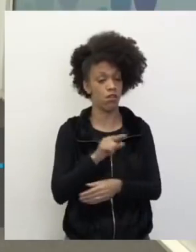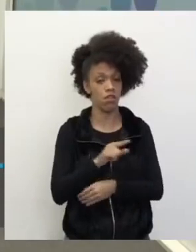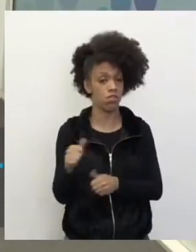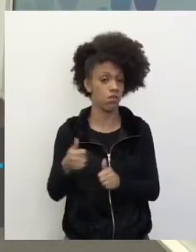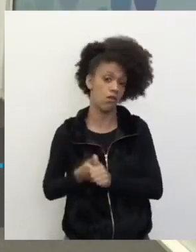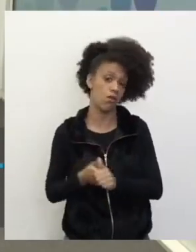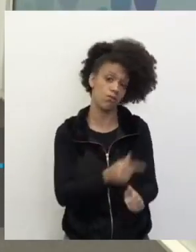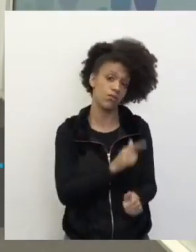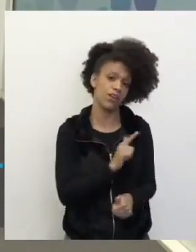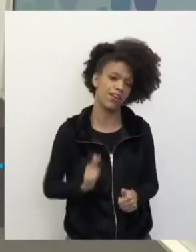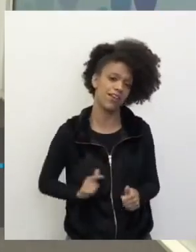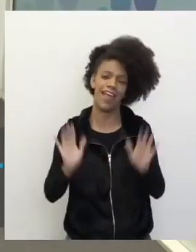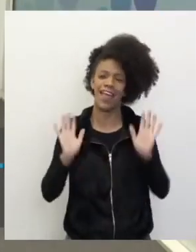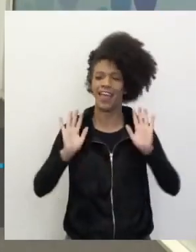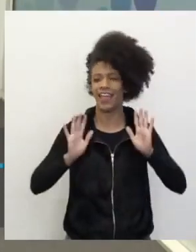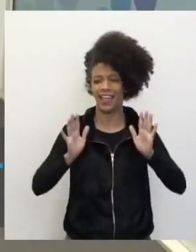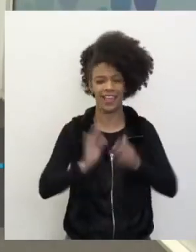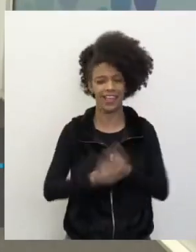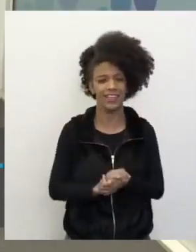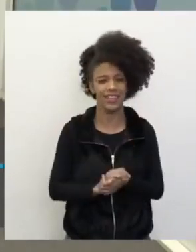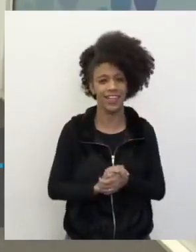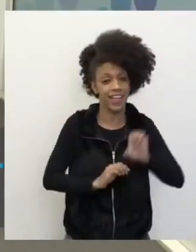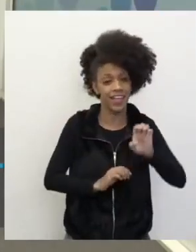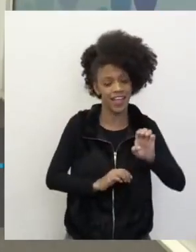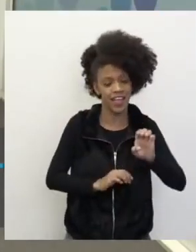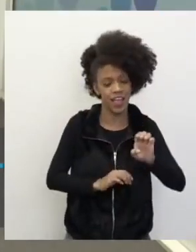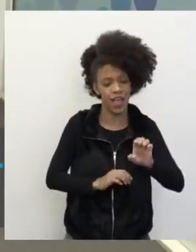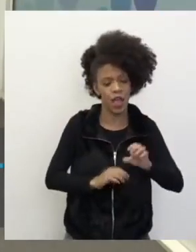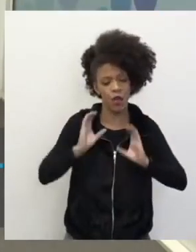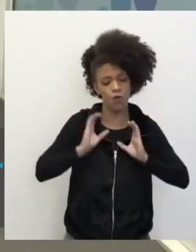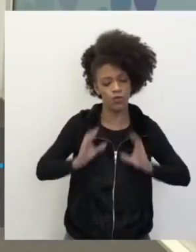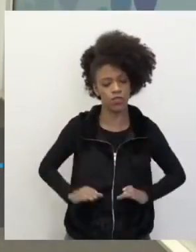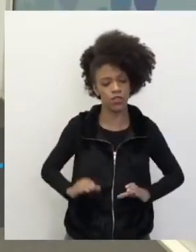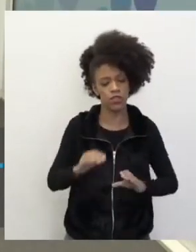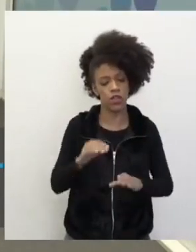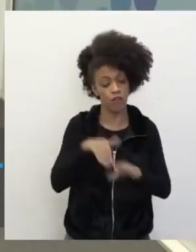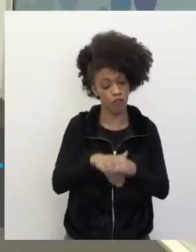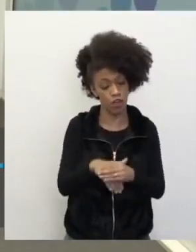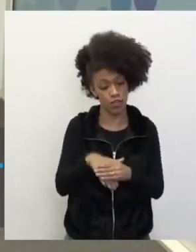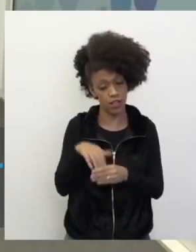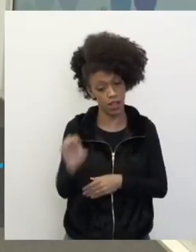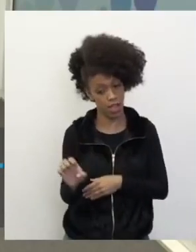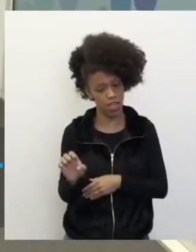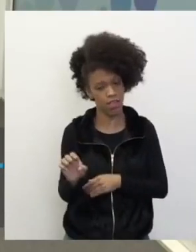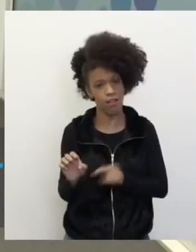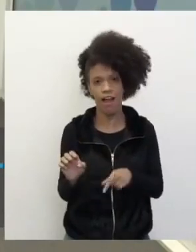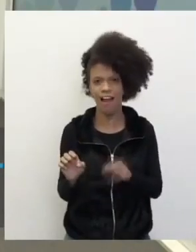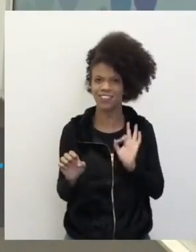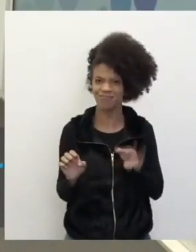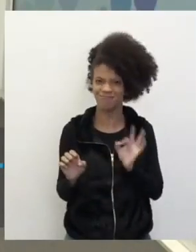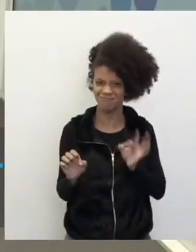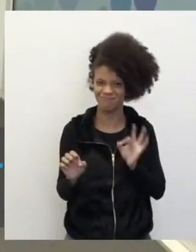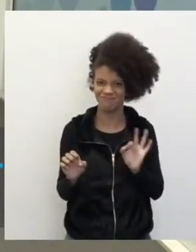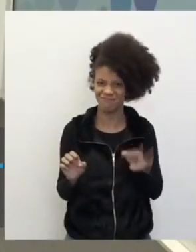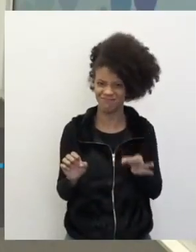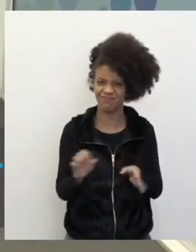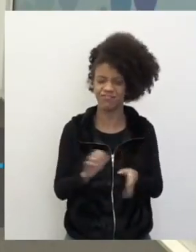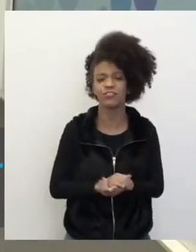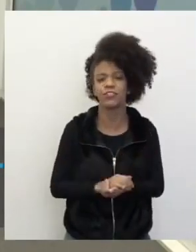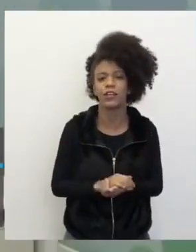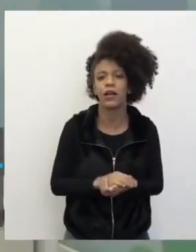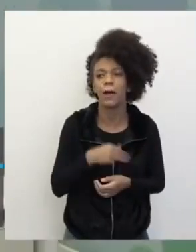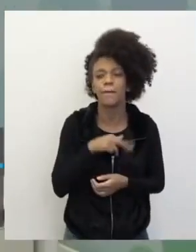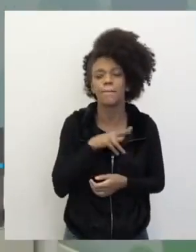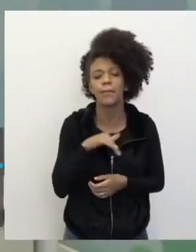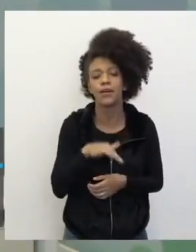governante. Aí, gostei, já usou o E. Mas tá certo, mas tá certo. Tá certo, mas, né? Tô puxando. A Maria Clara